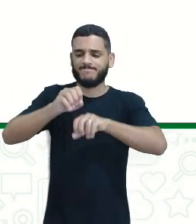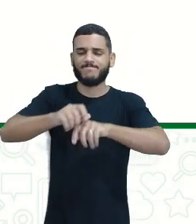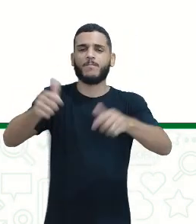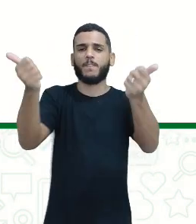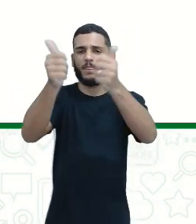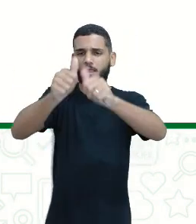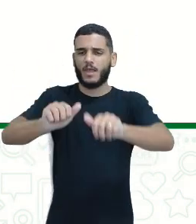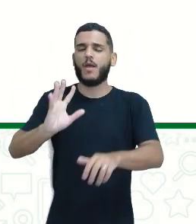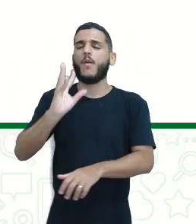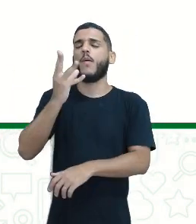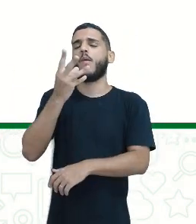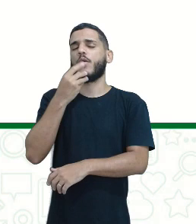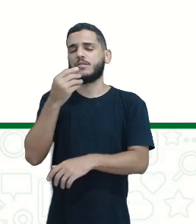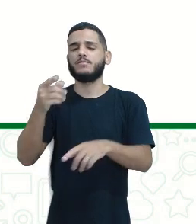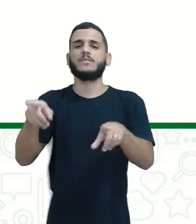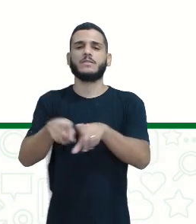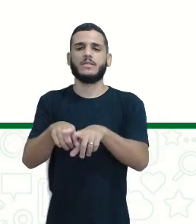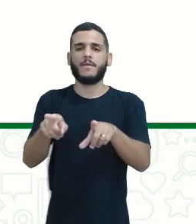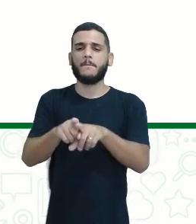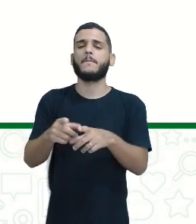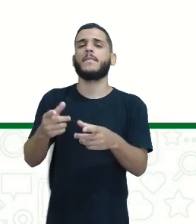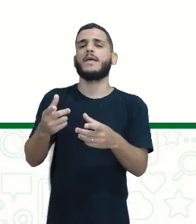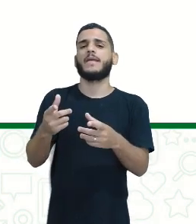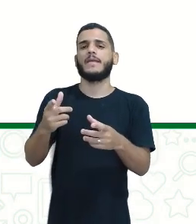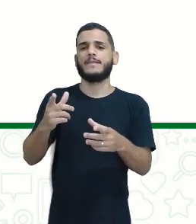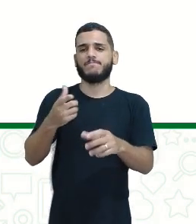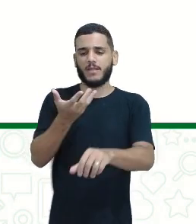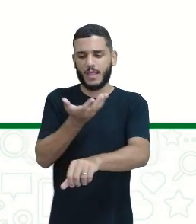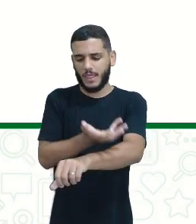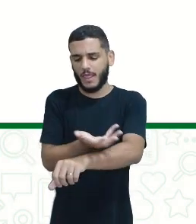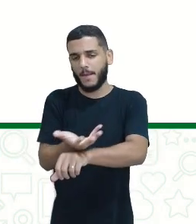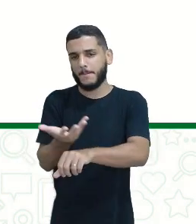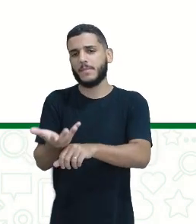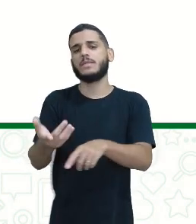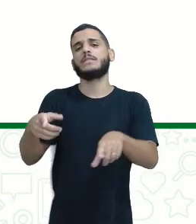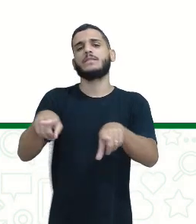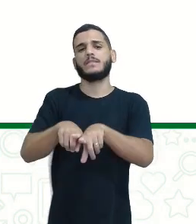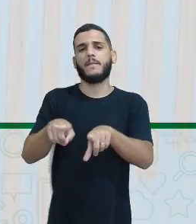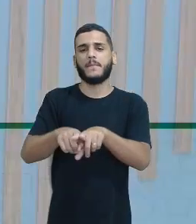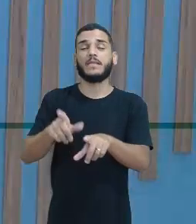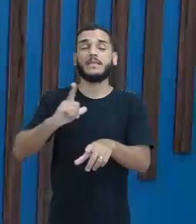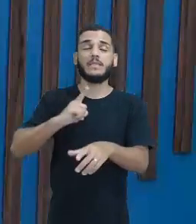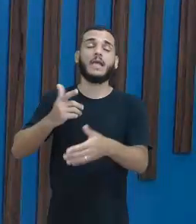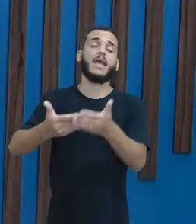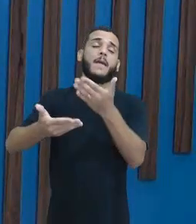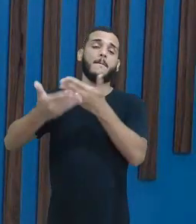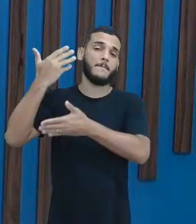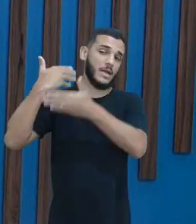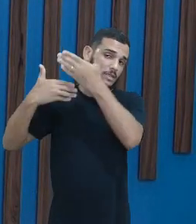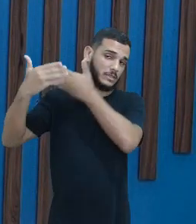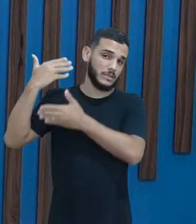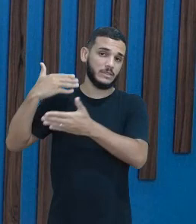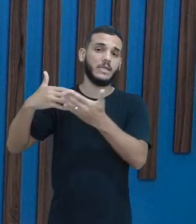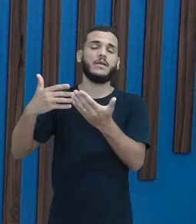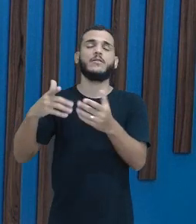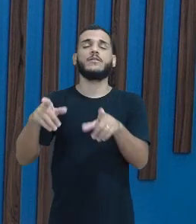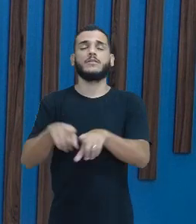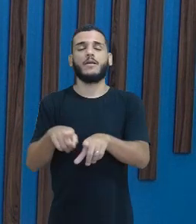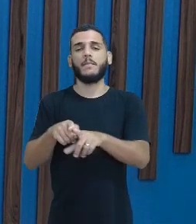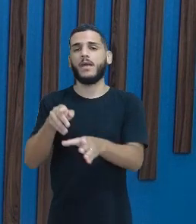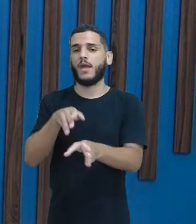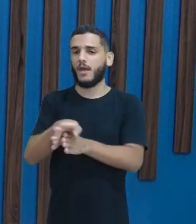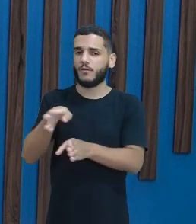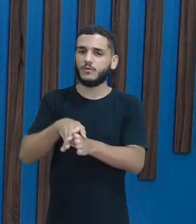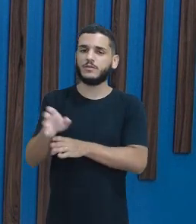o conhecimento das plantas, as tradições dos antepassados e aconselham essas